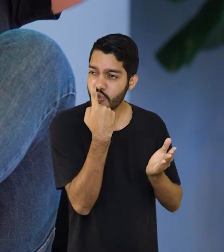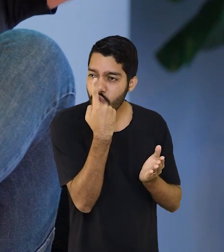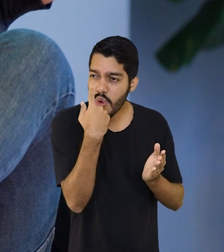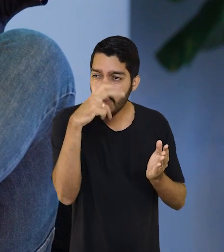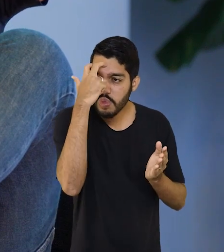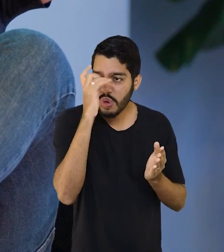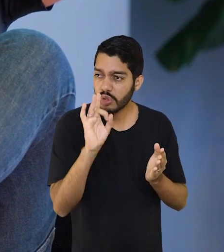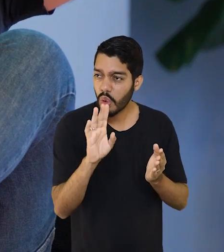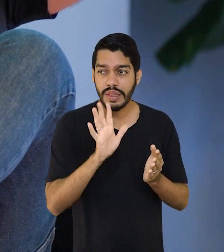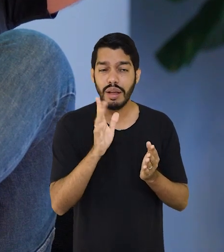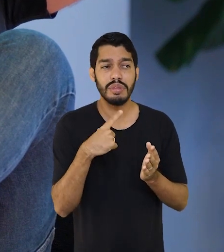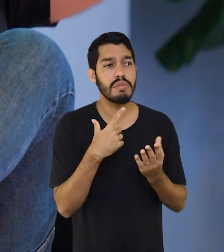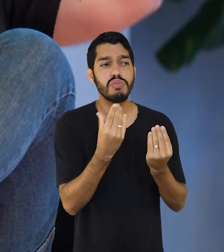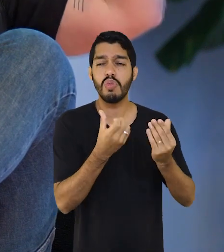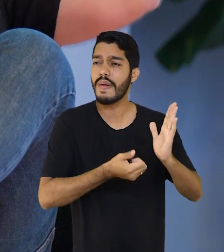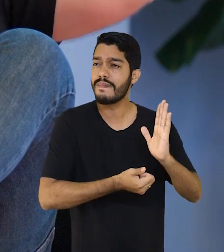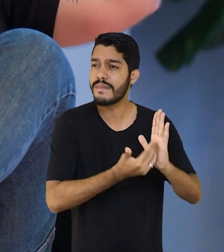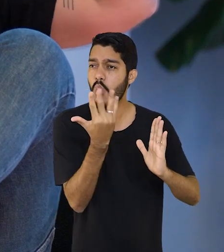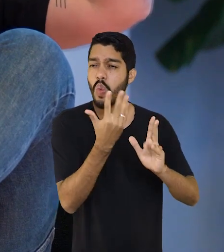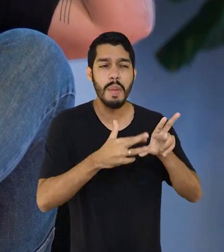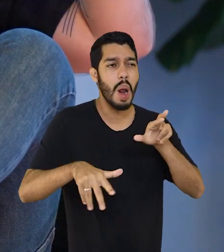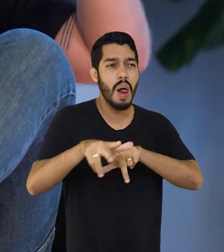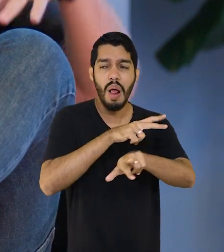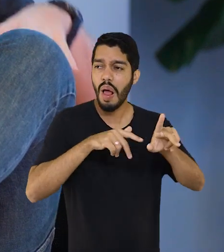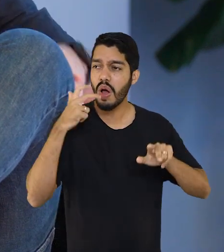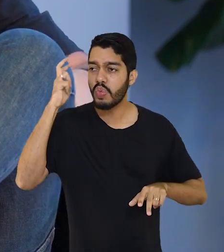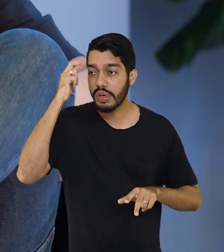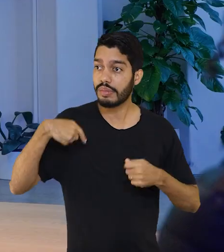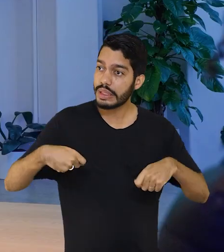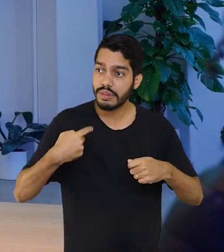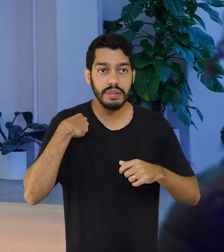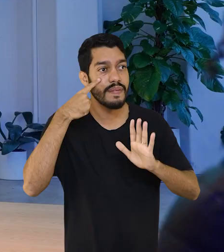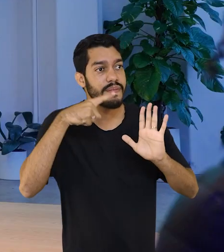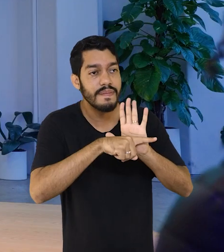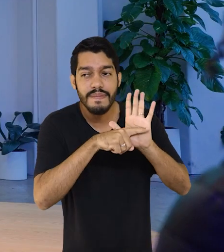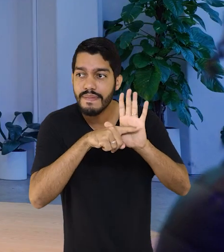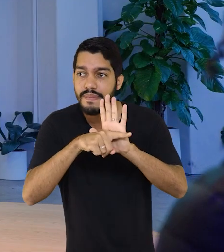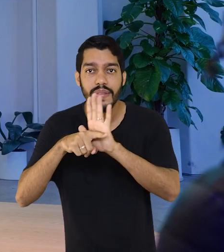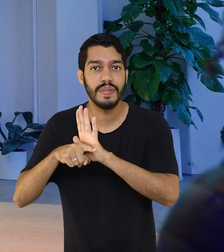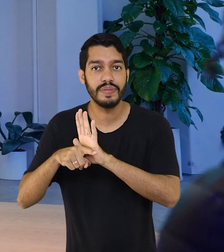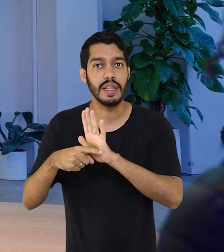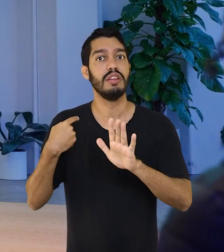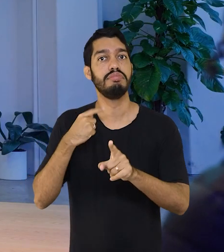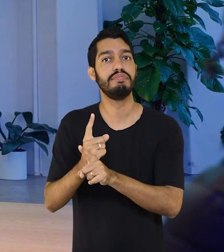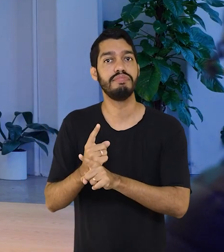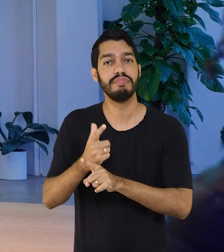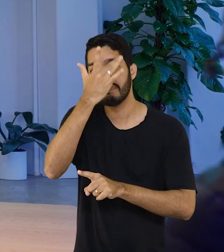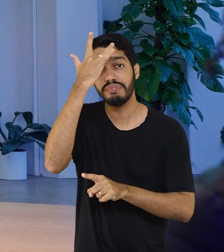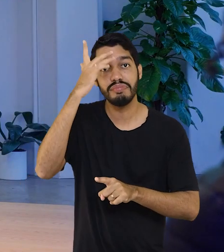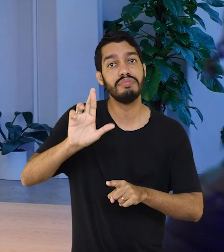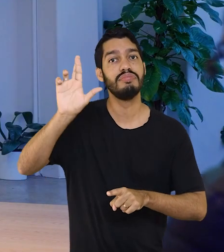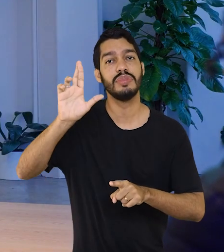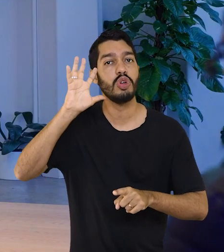existem múltiplas culturas coexistindo, e elas são líquidas, elas são dinâmicas. E quando eu percebi que não existia ninguém resolvendo